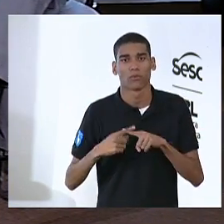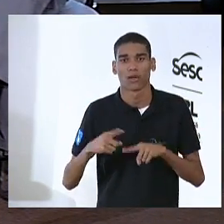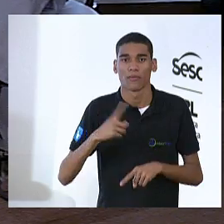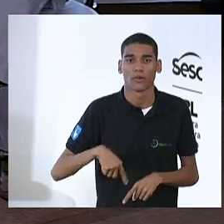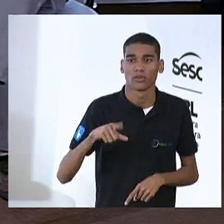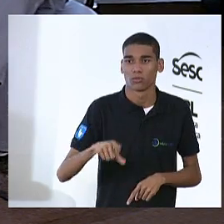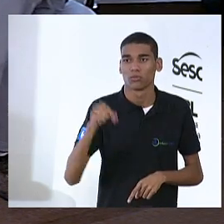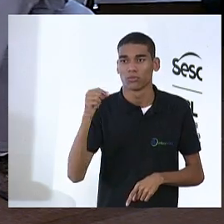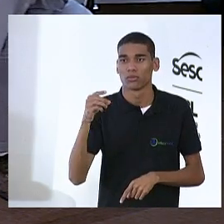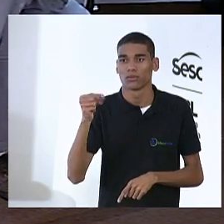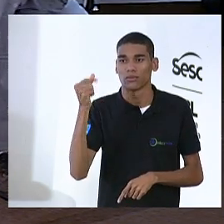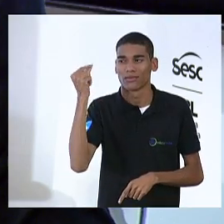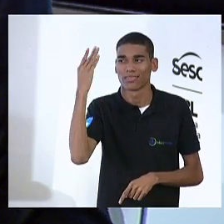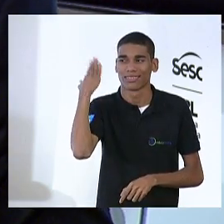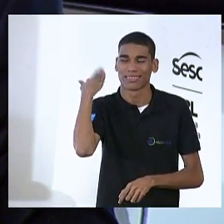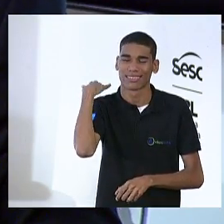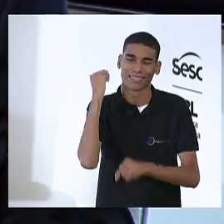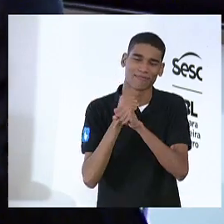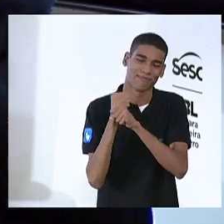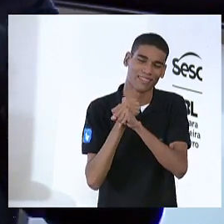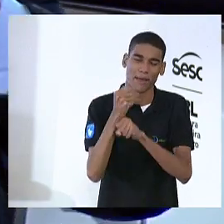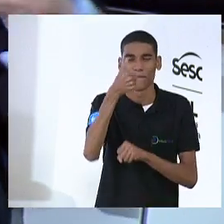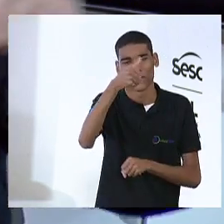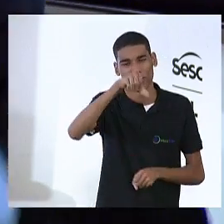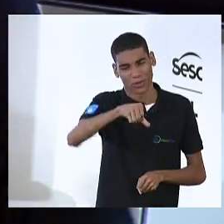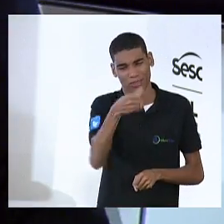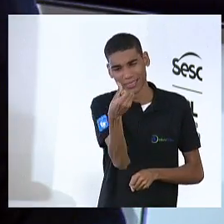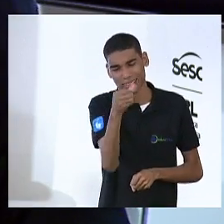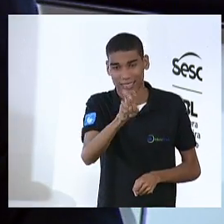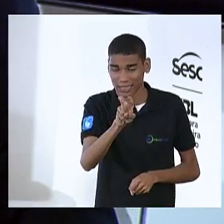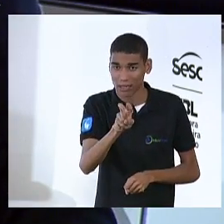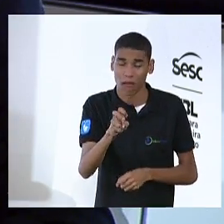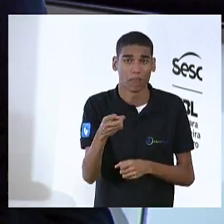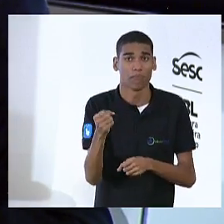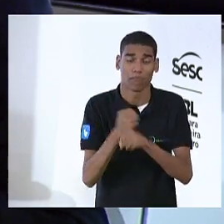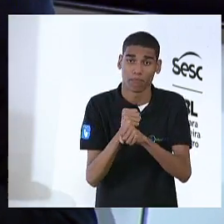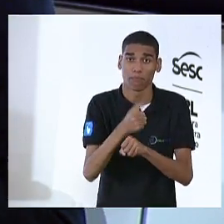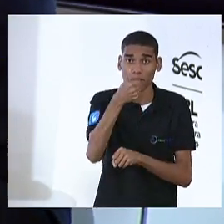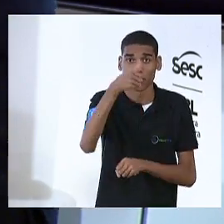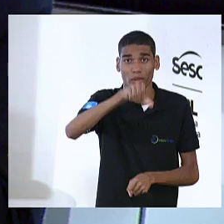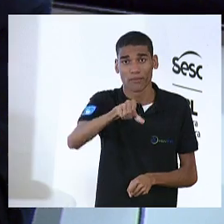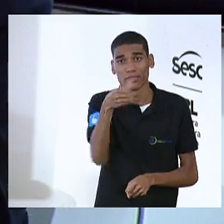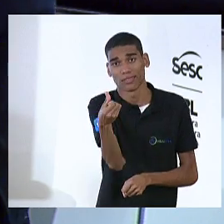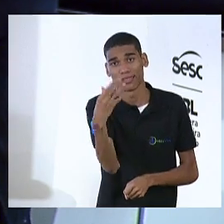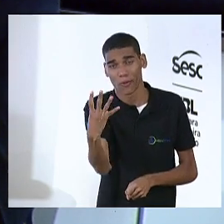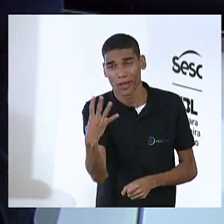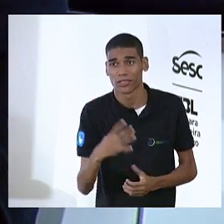que foi feita lá em 1965, que foi feita em 1964. Né?